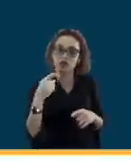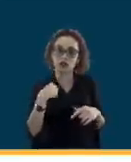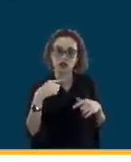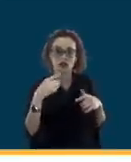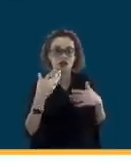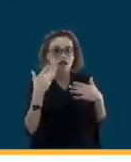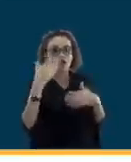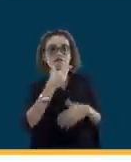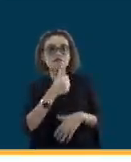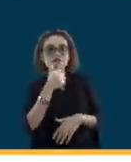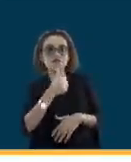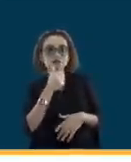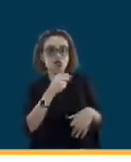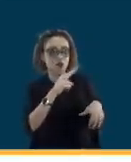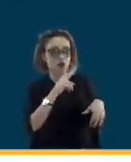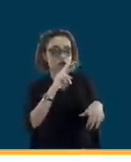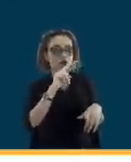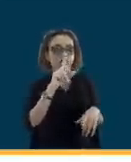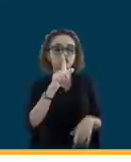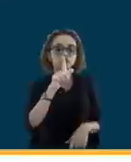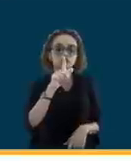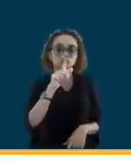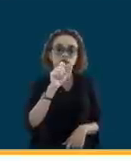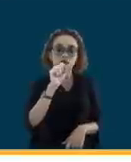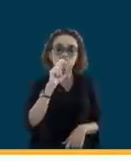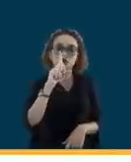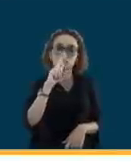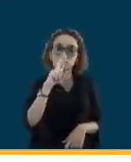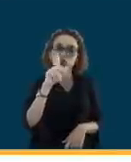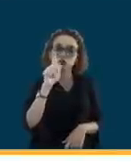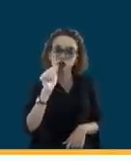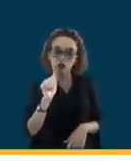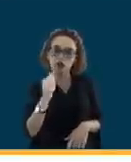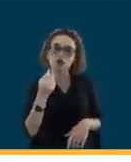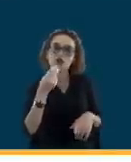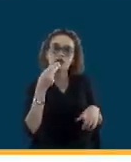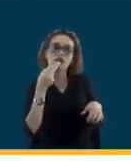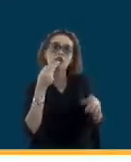querida Úrsula Vidal, que foi muito bem,